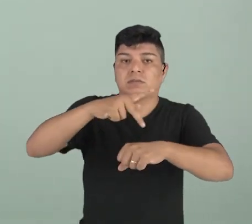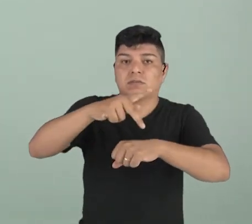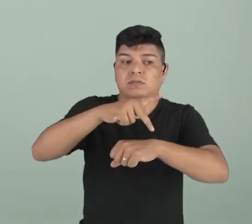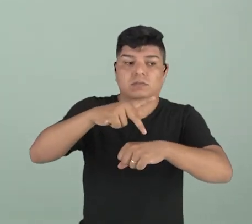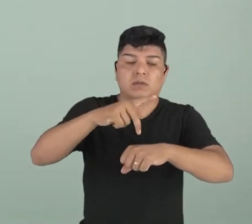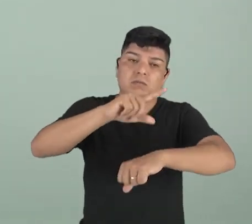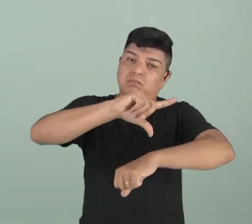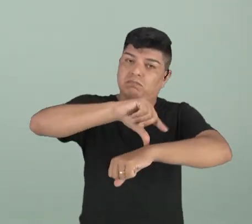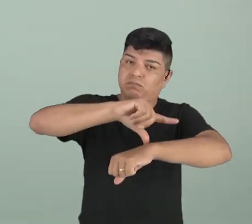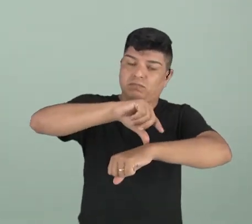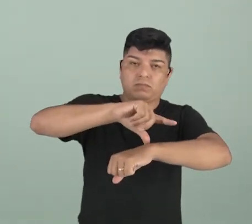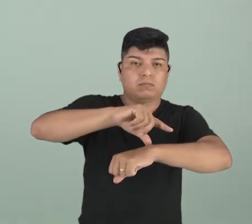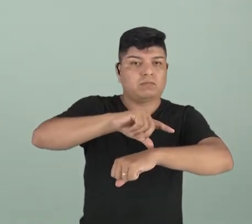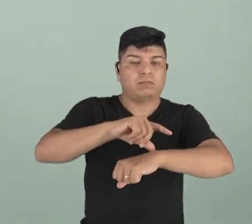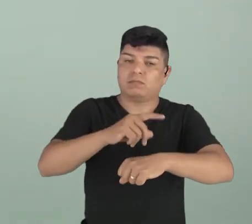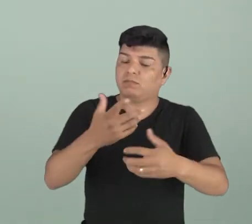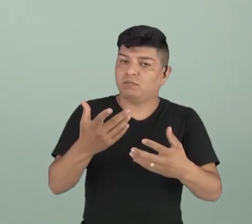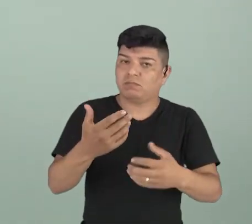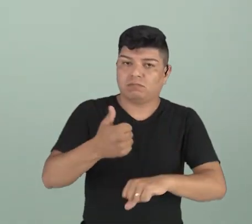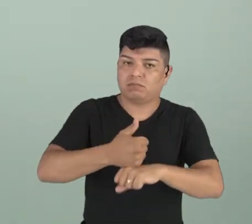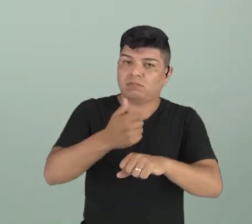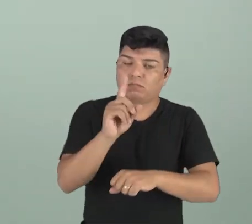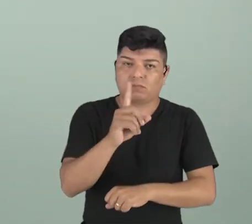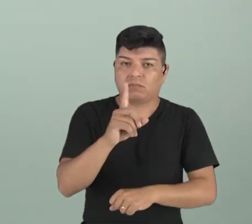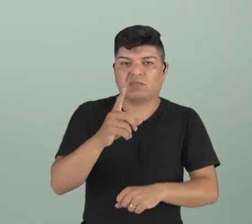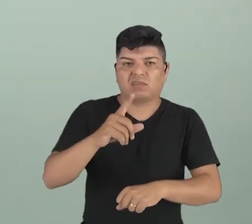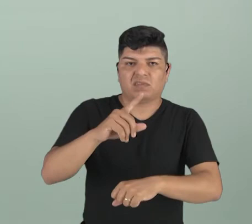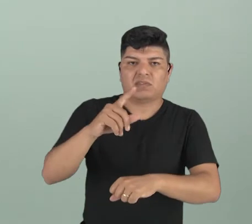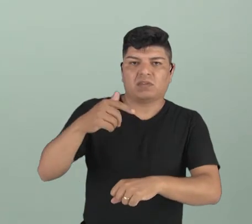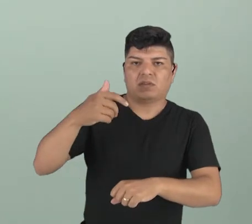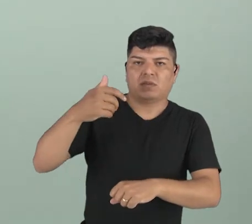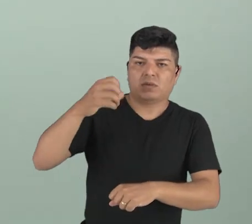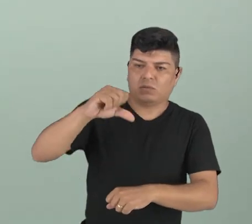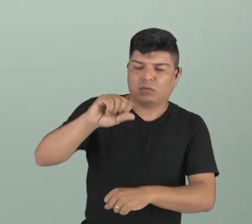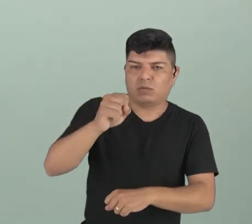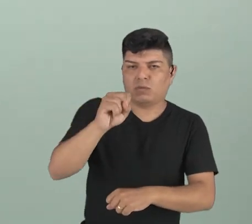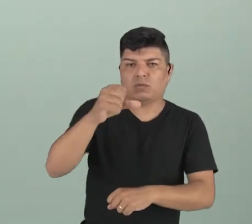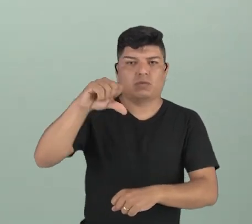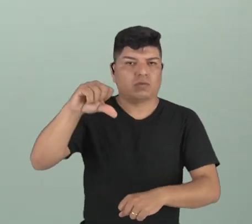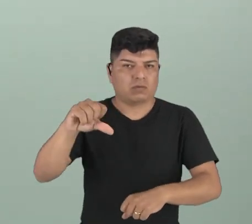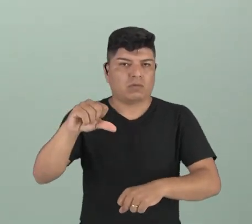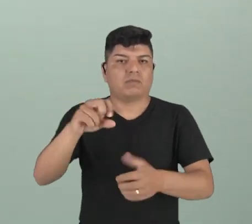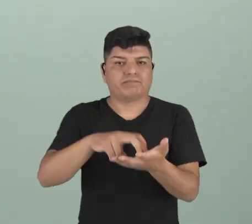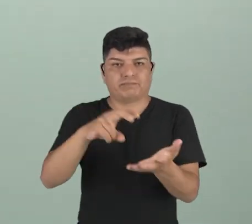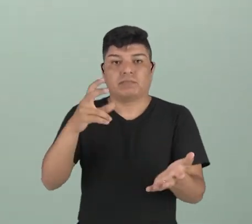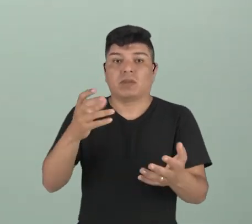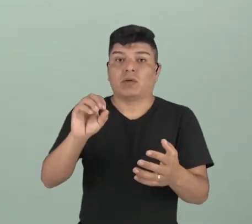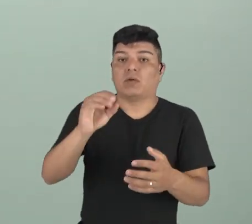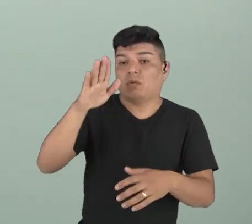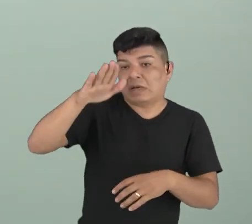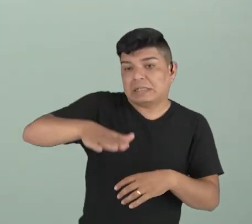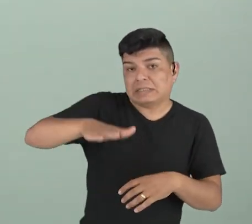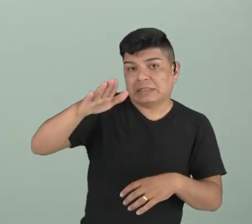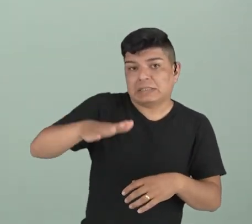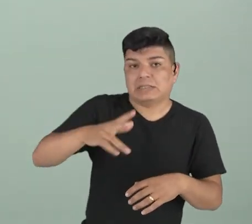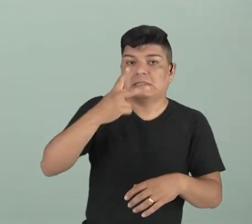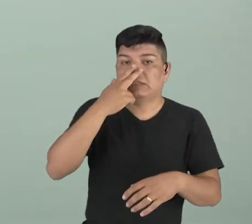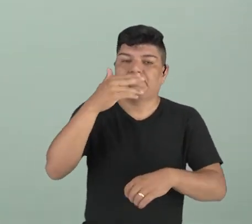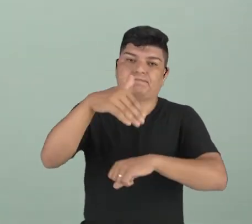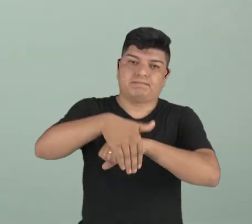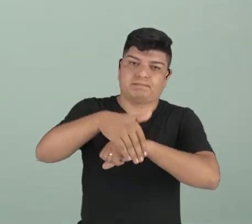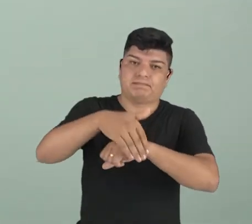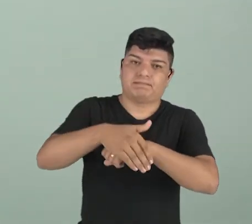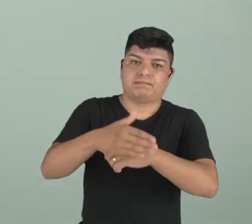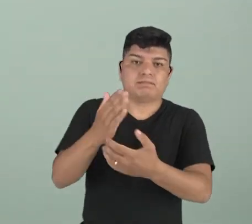horário adequado. Digamos, está ligando 8 horas, 9 horas, ela já está na hora do almoço. Ou quando vai ligar à tarde, já está na hora da noite,